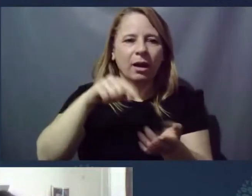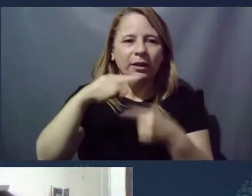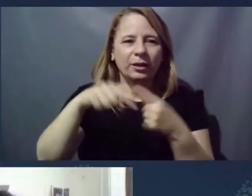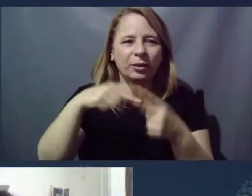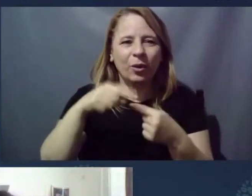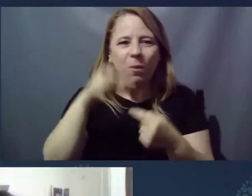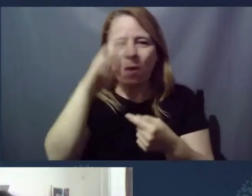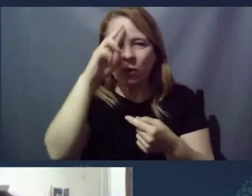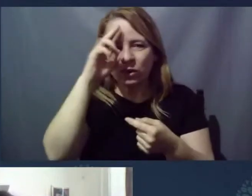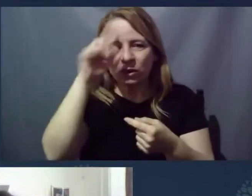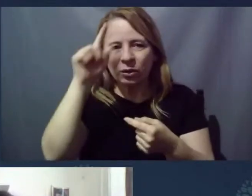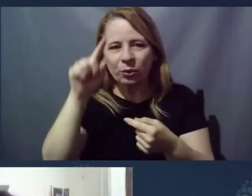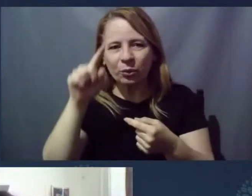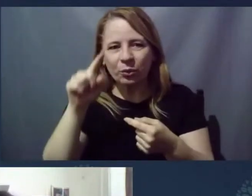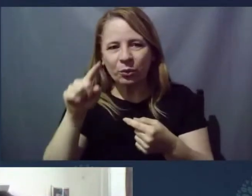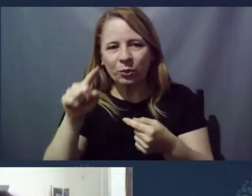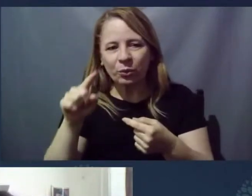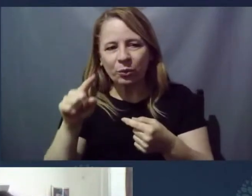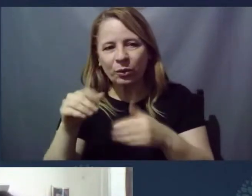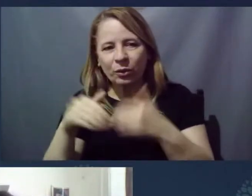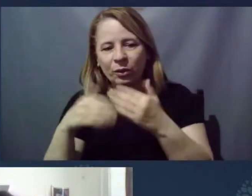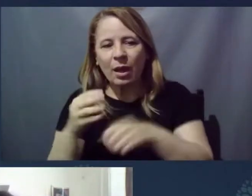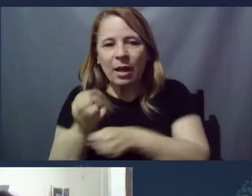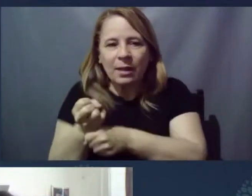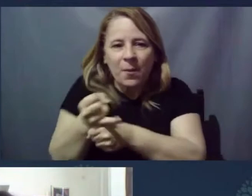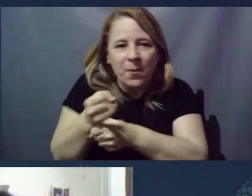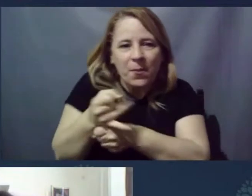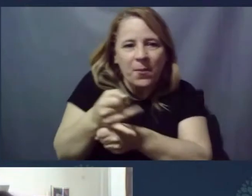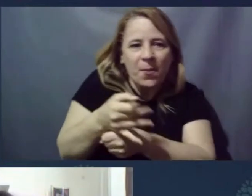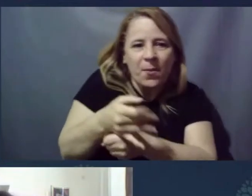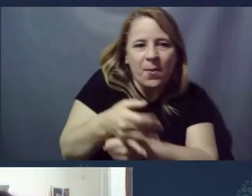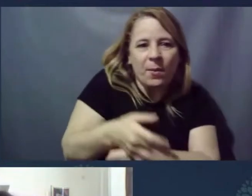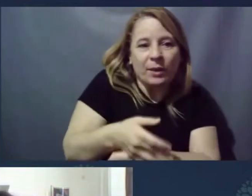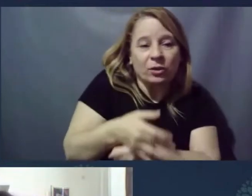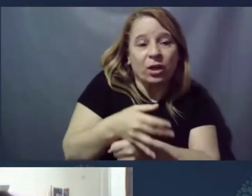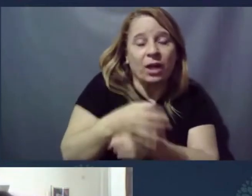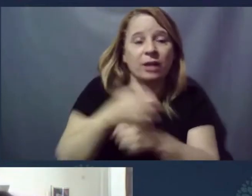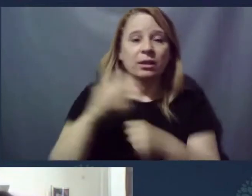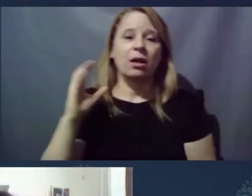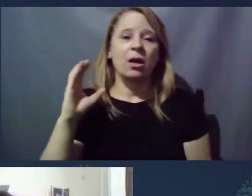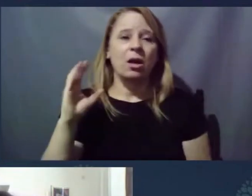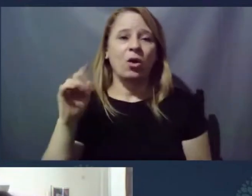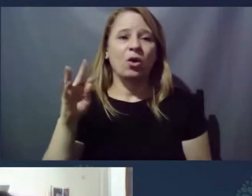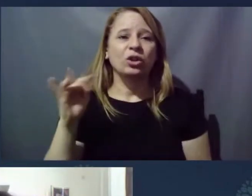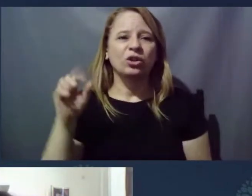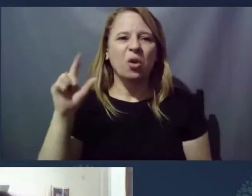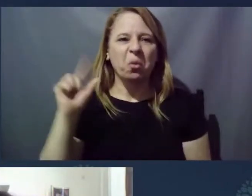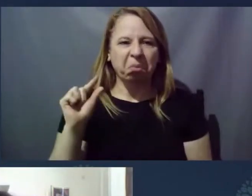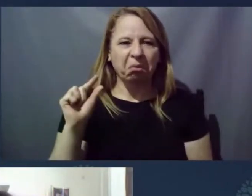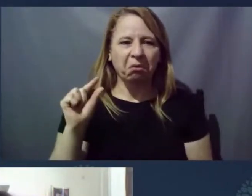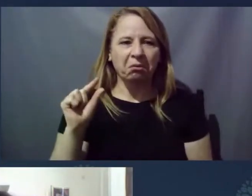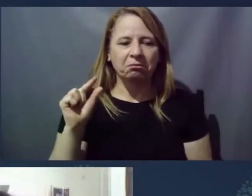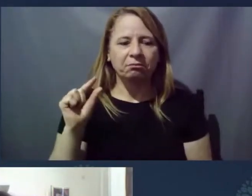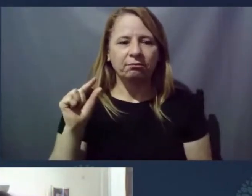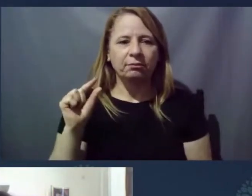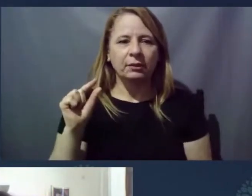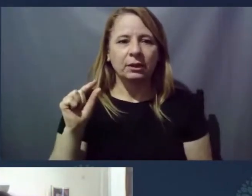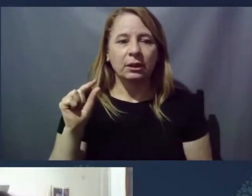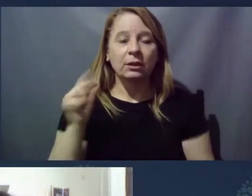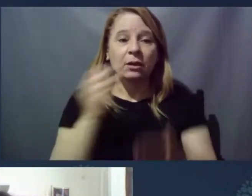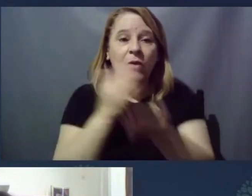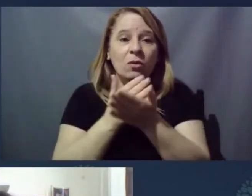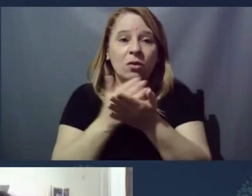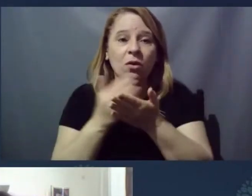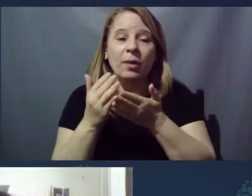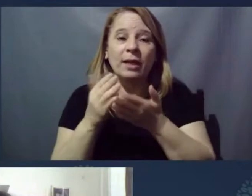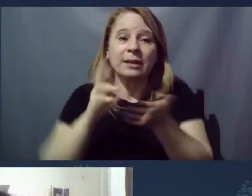noite e à madrugada, quando a gente acorda, é quando a gente tem um menor nível desse hormônio em nosso corpo. Então, por isso que os sintomas da asma